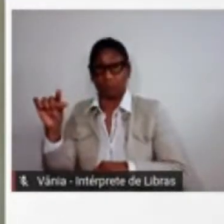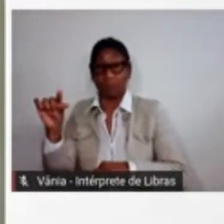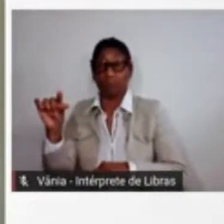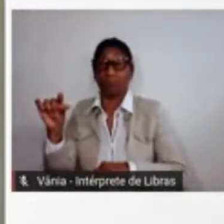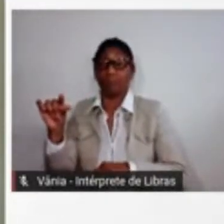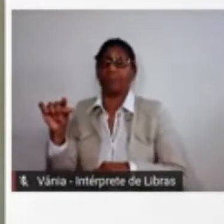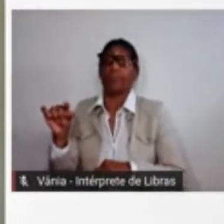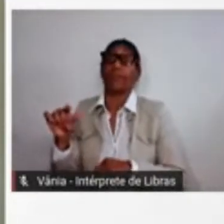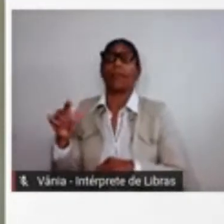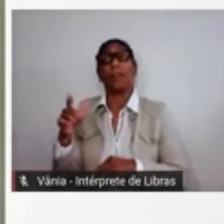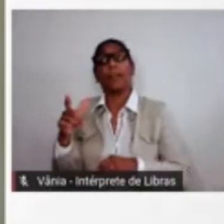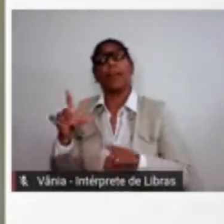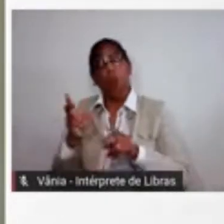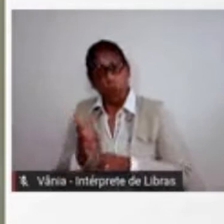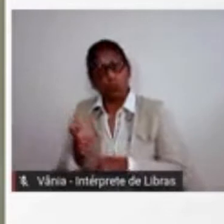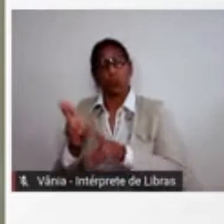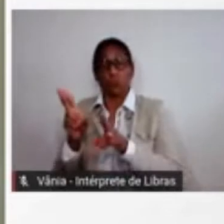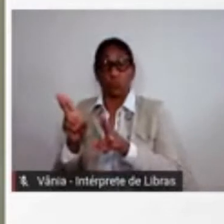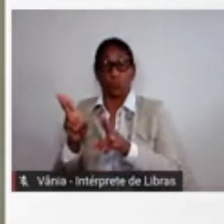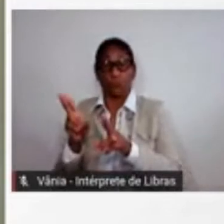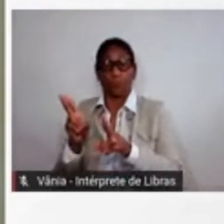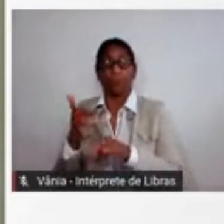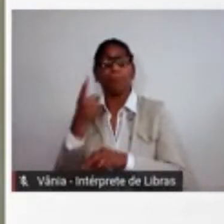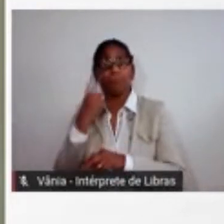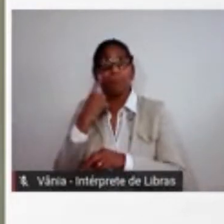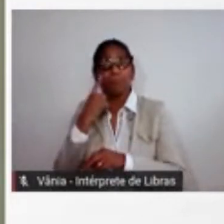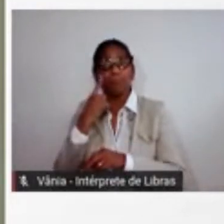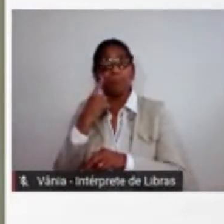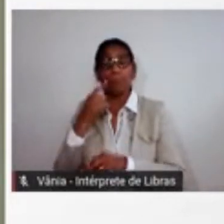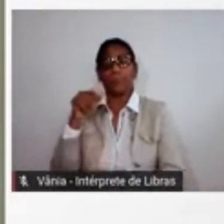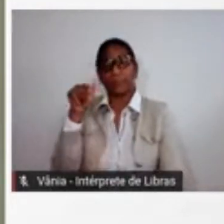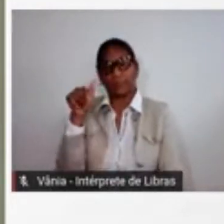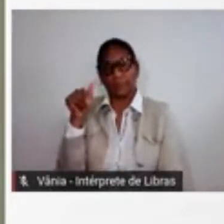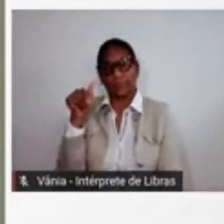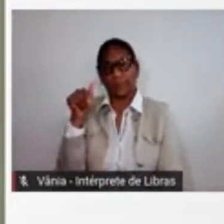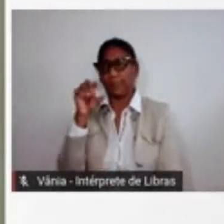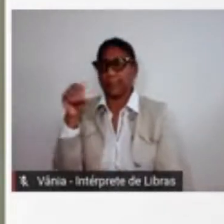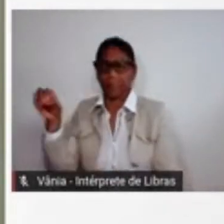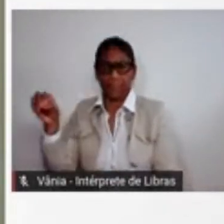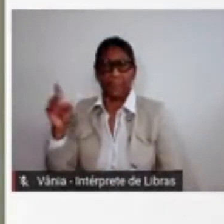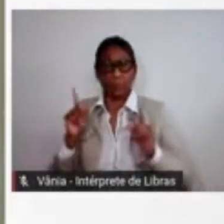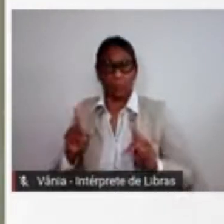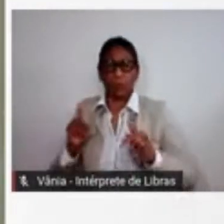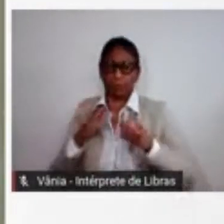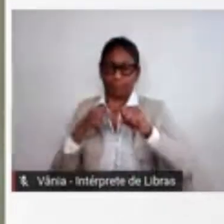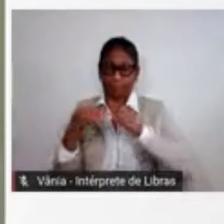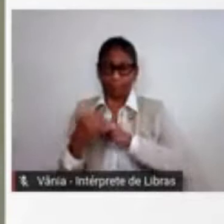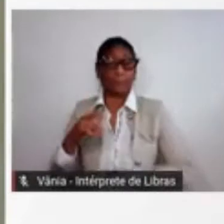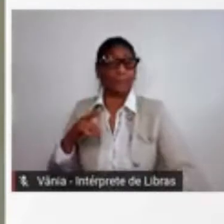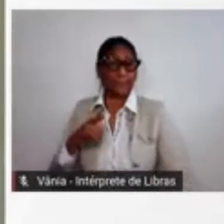ainda um crescimento, nós temos cerca de 700 pacientes confirmados para